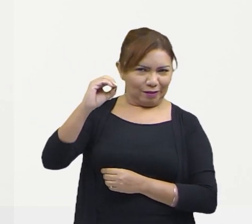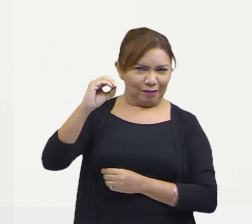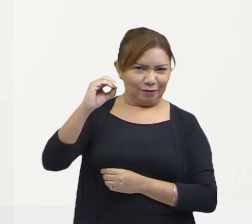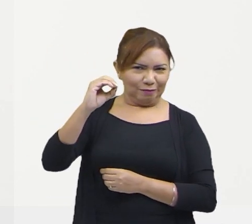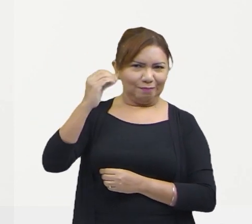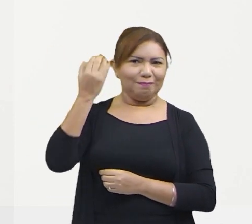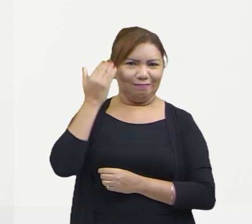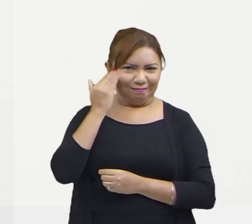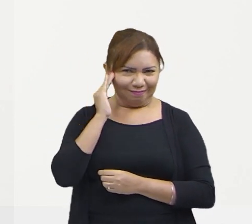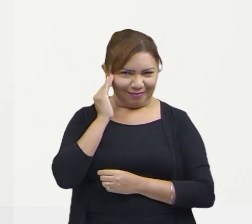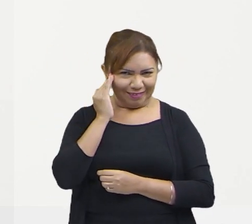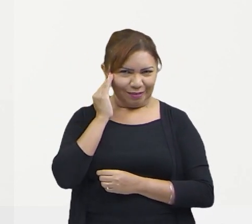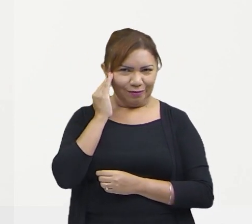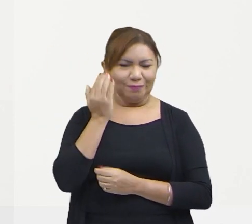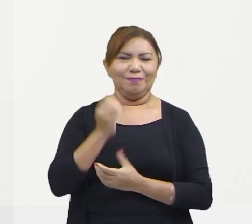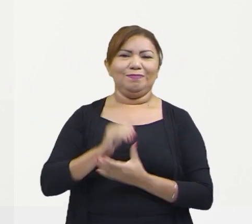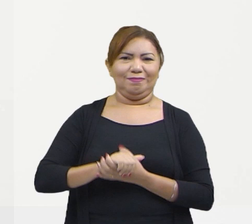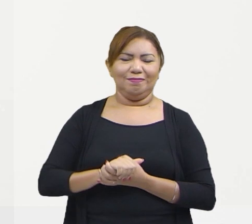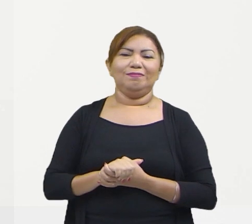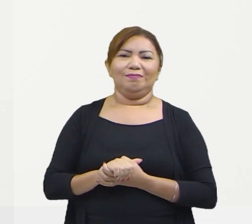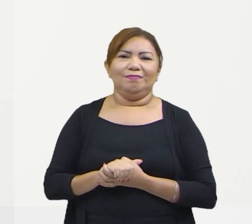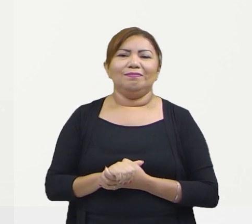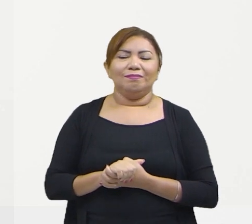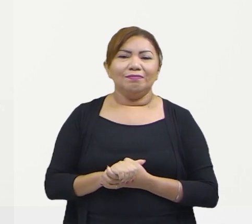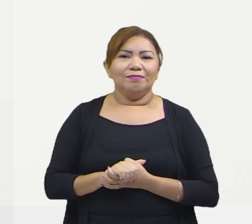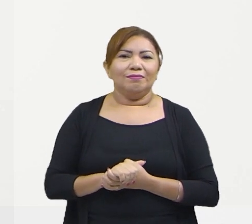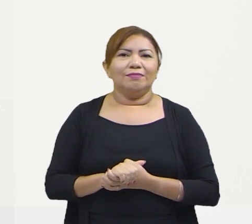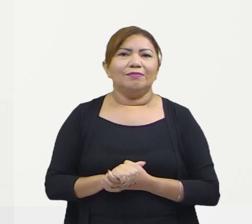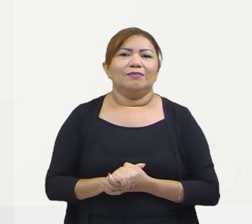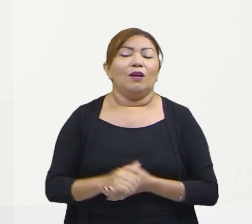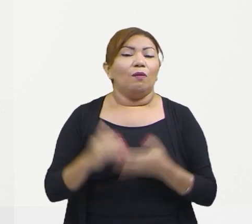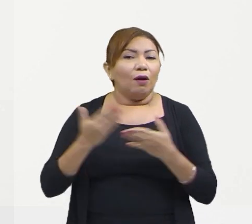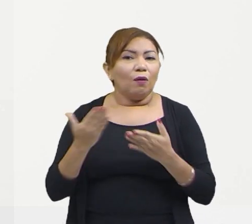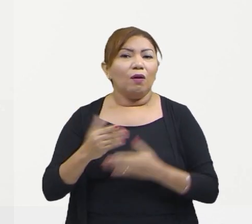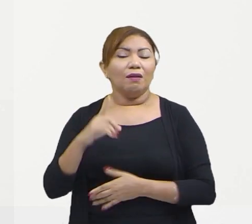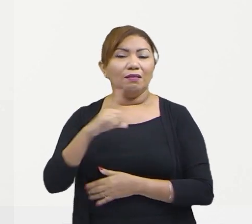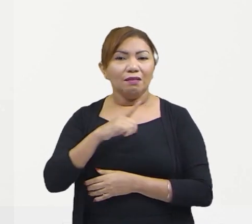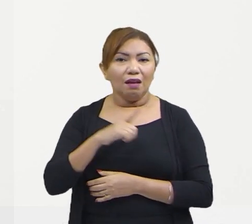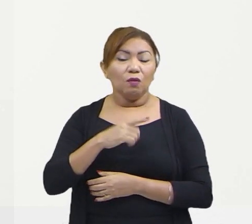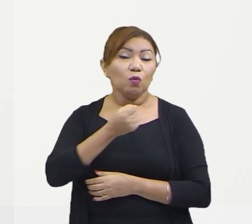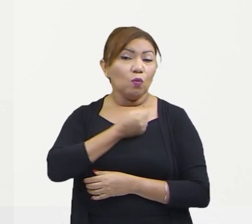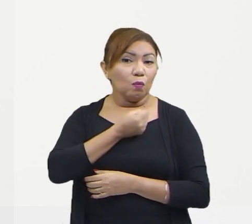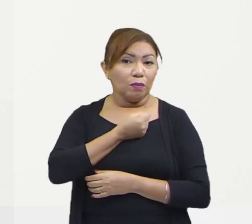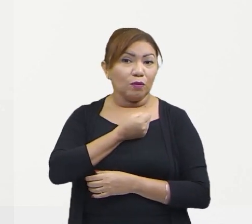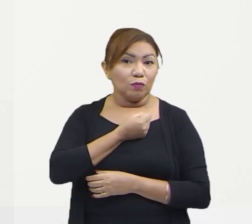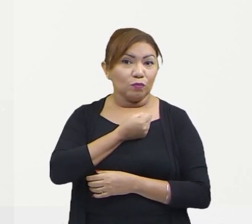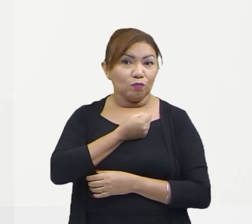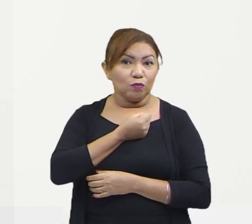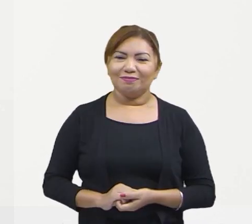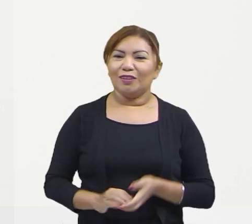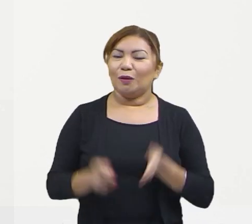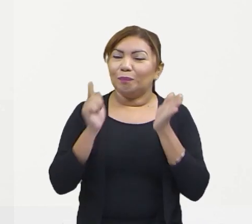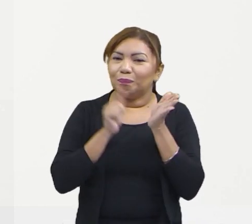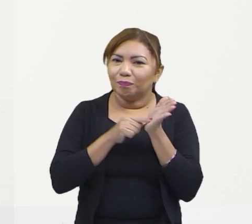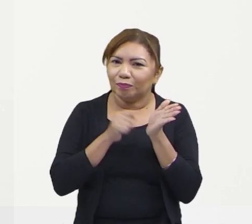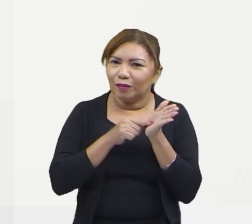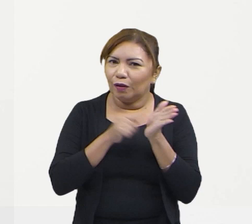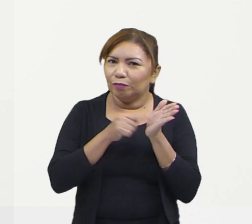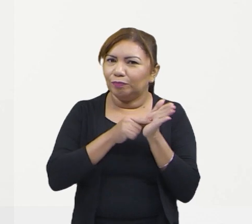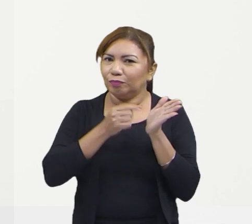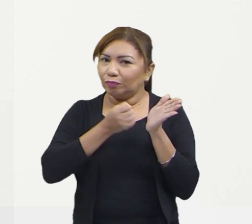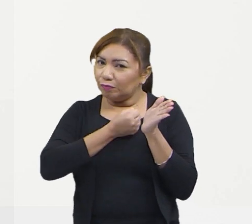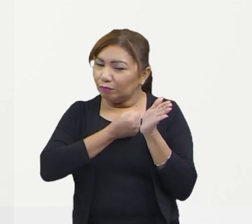representa, certo? Então, agora nós temos os números, o símbolo numeral